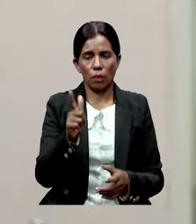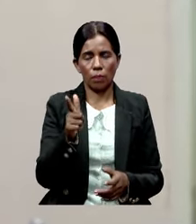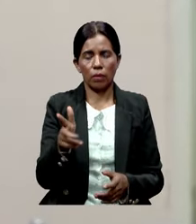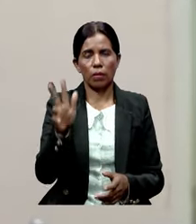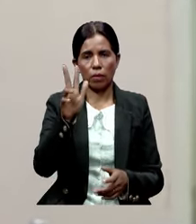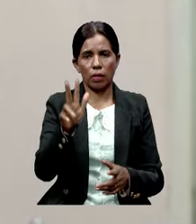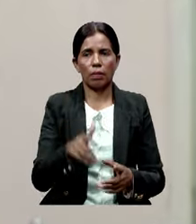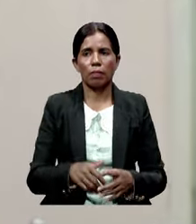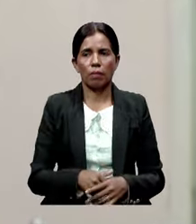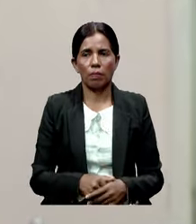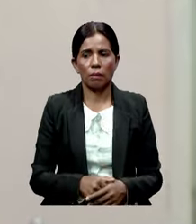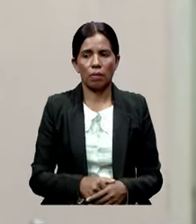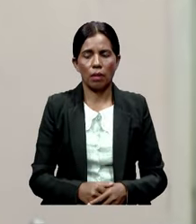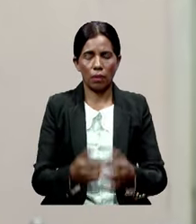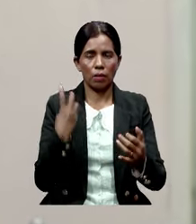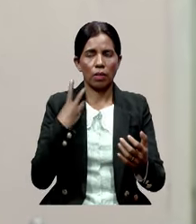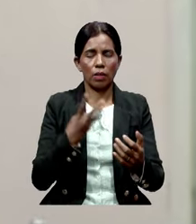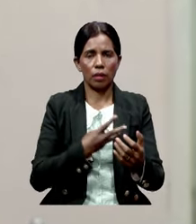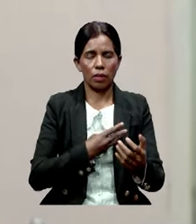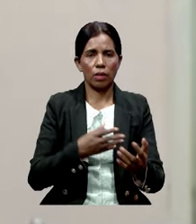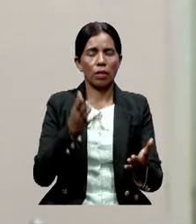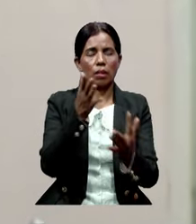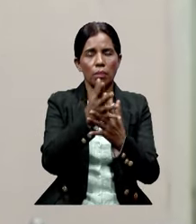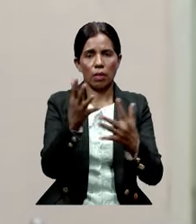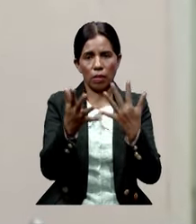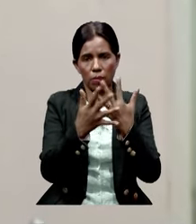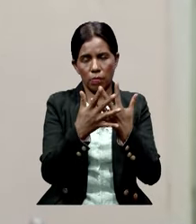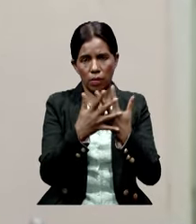2020 anos NW agora ita asigo rahela eselan netamba